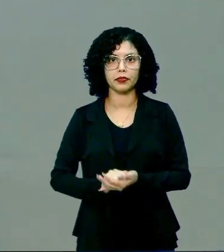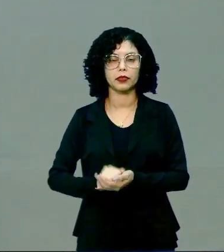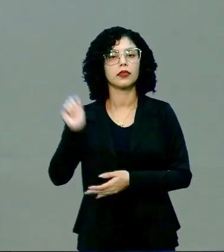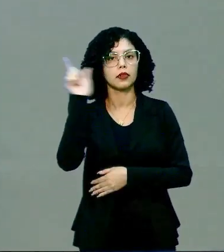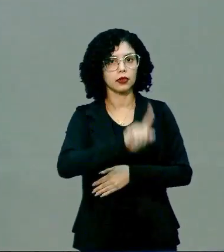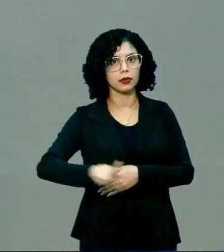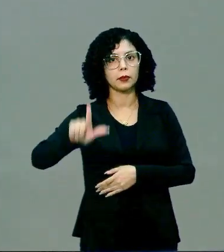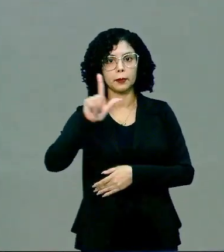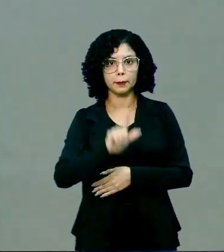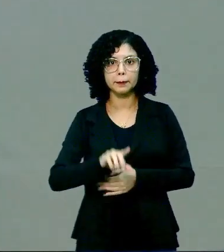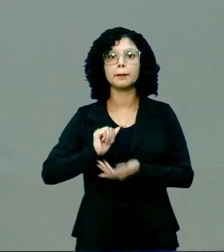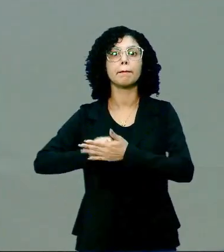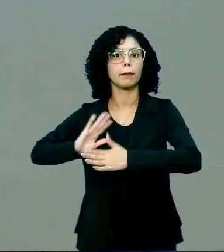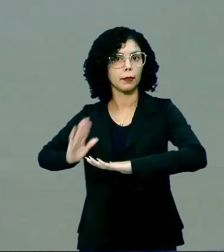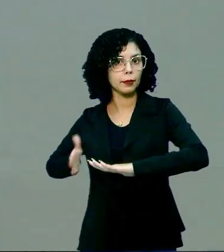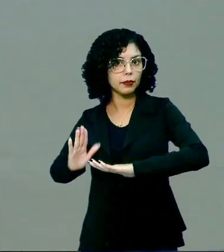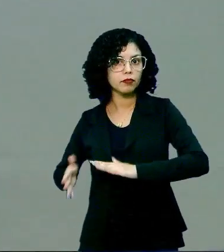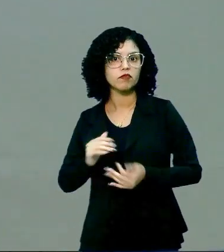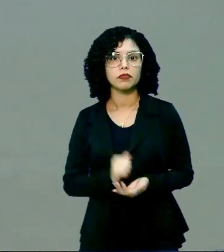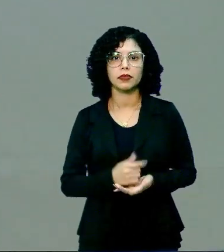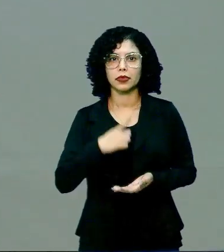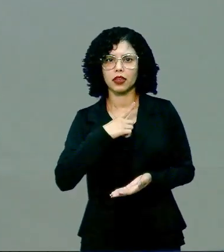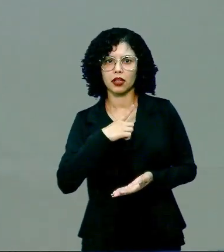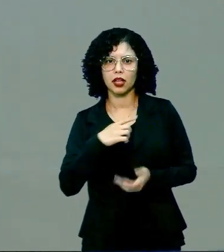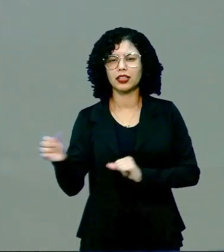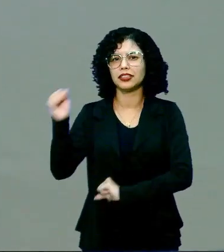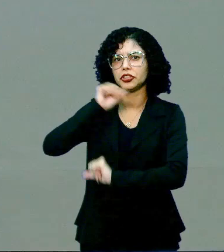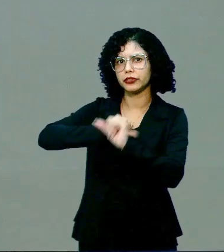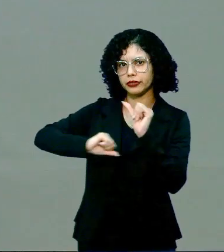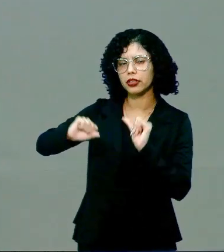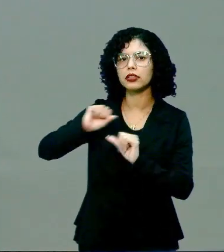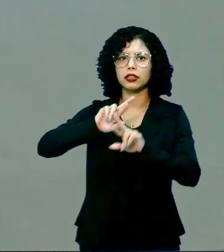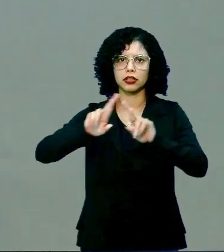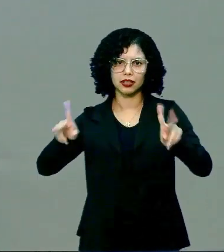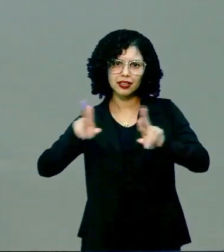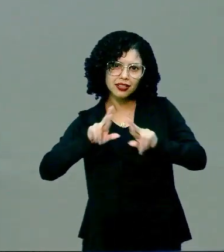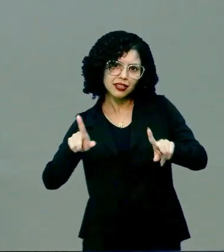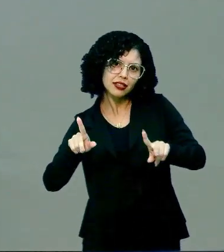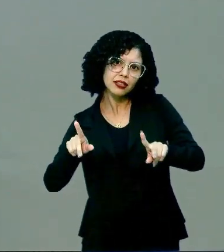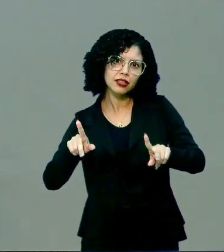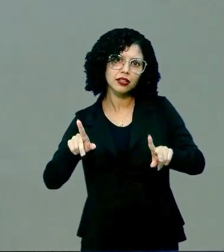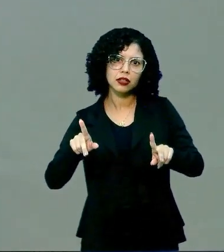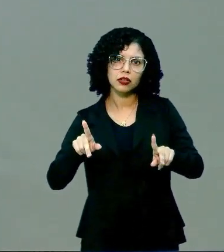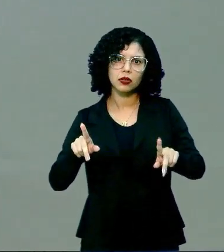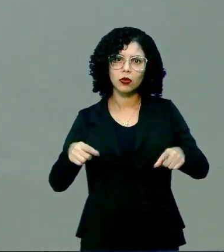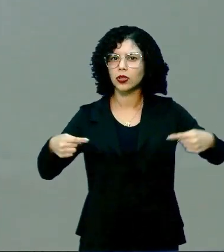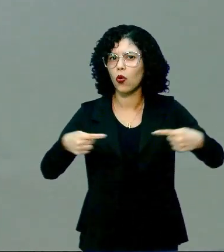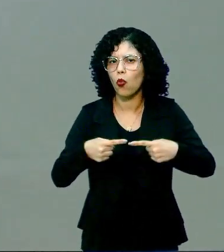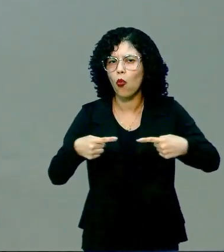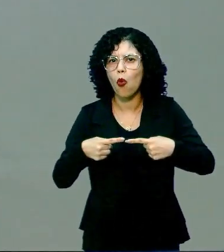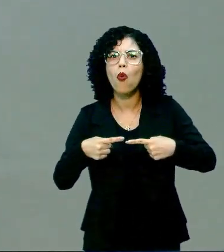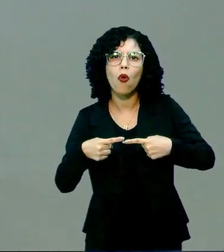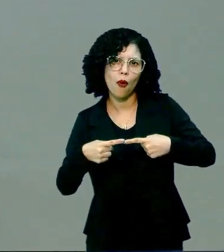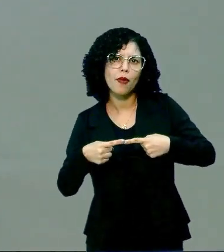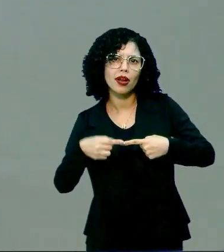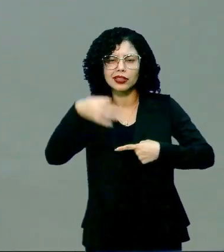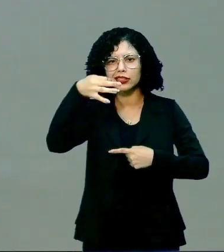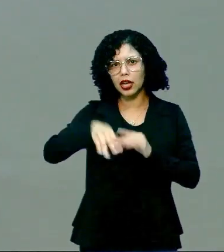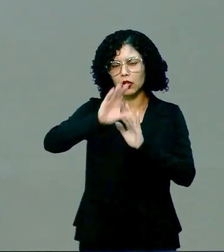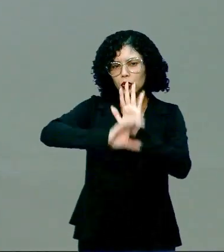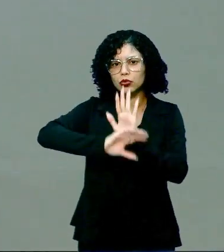de literatura contemporânea, há uma controvérsia, quer dizer, não há um consenso